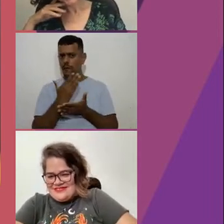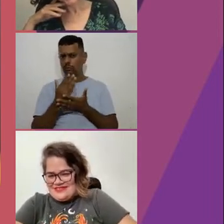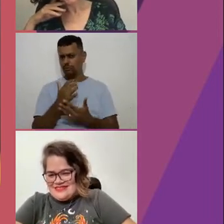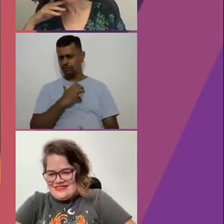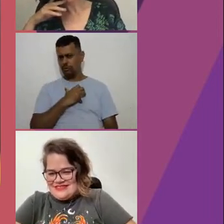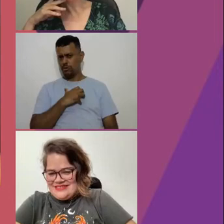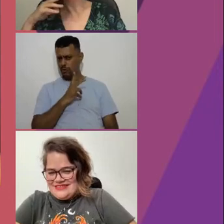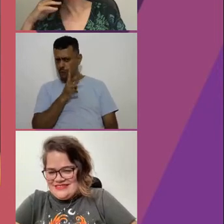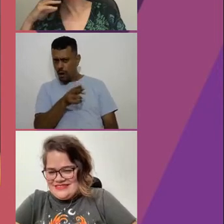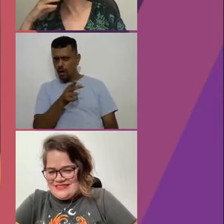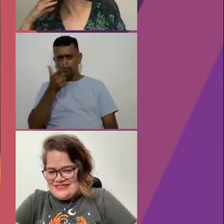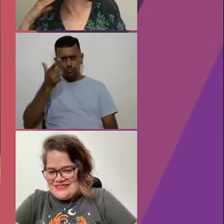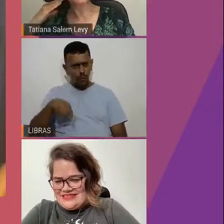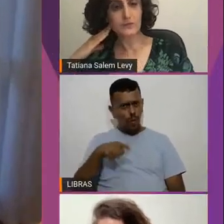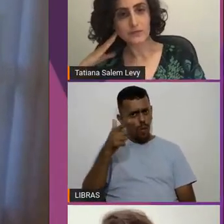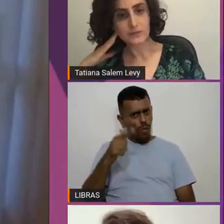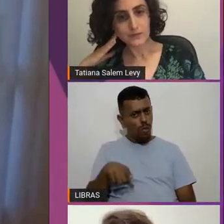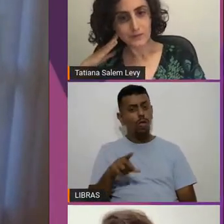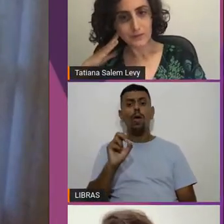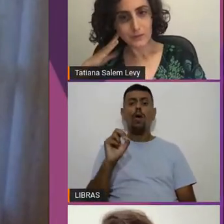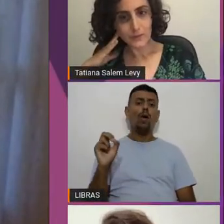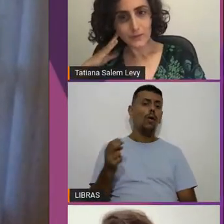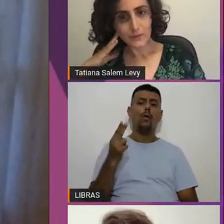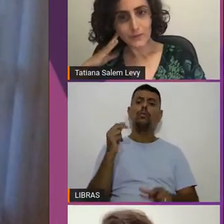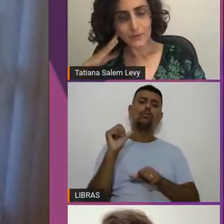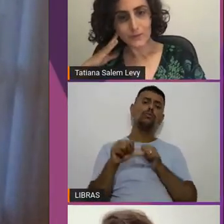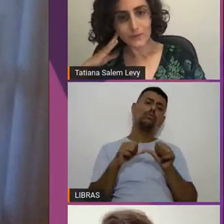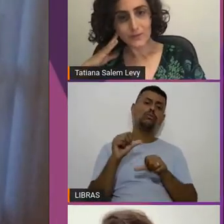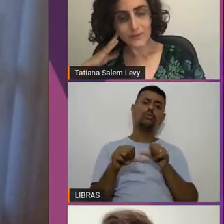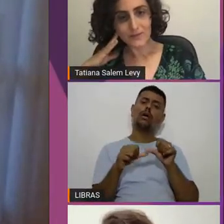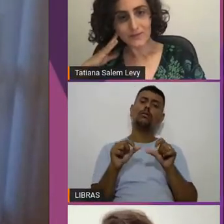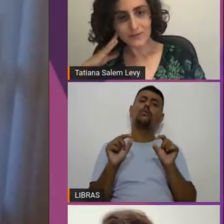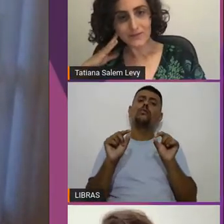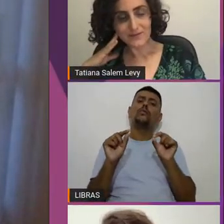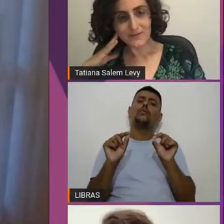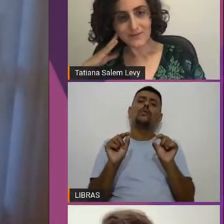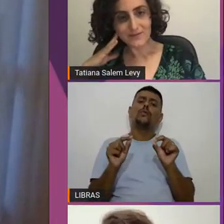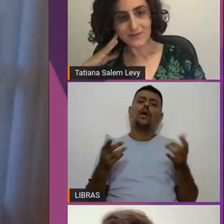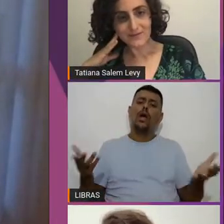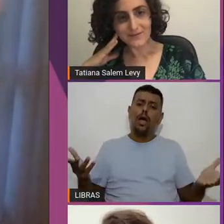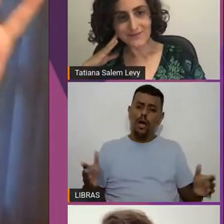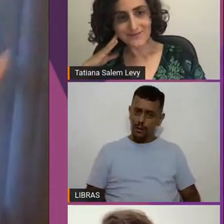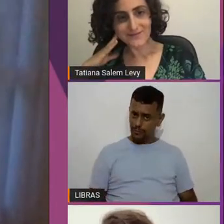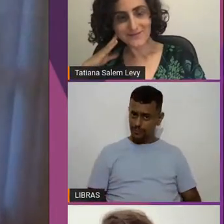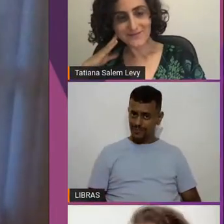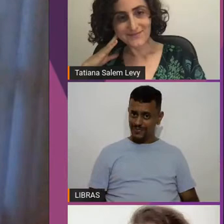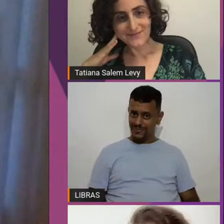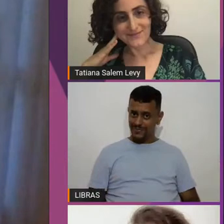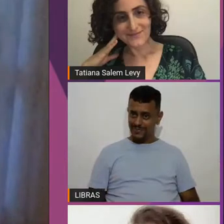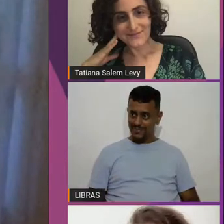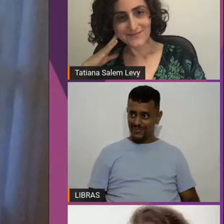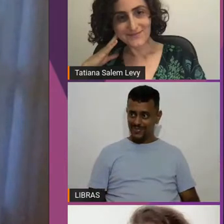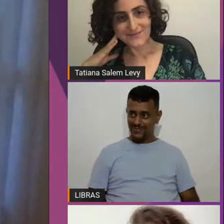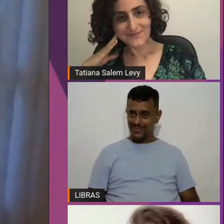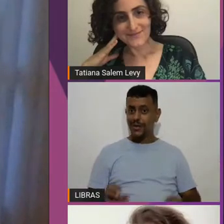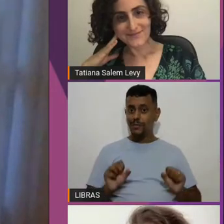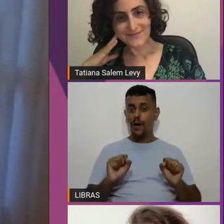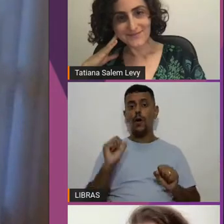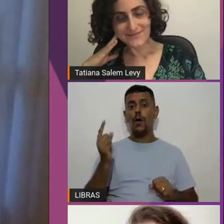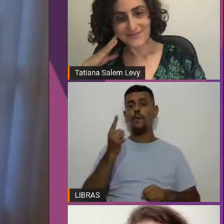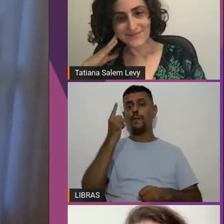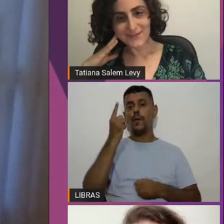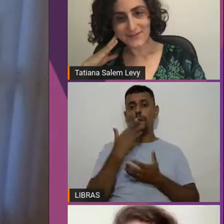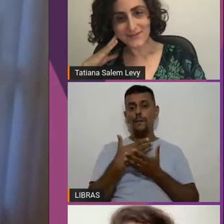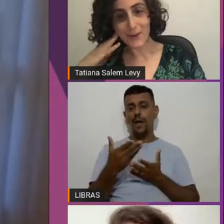e se tem algo que muda o que muda a inverter a ordem agora embaralhar começar com a